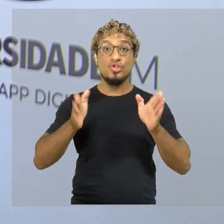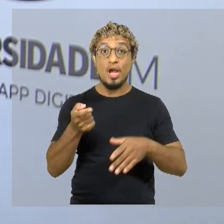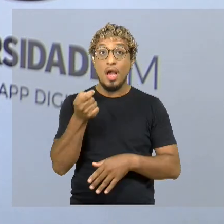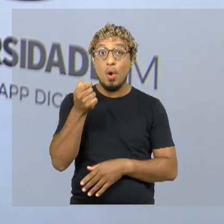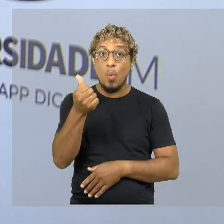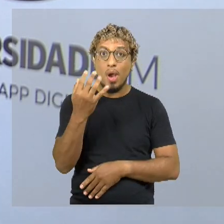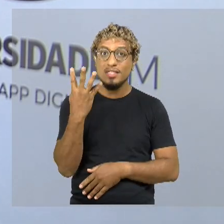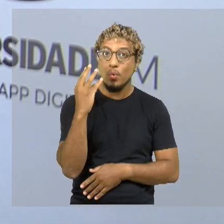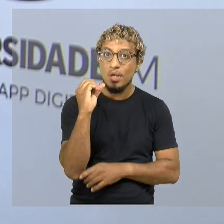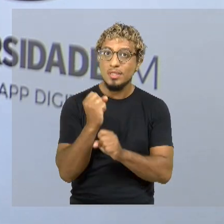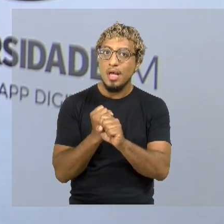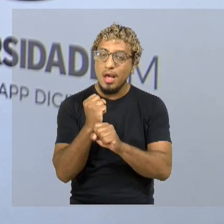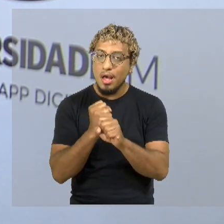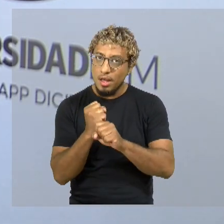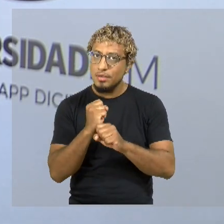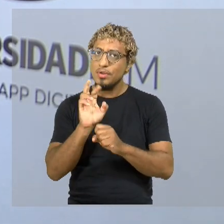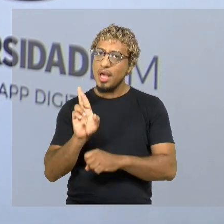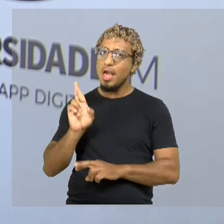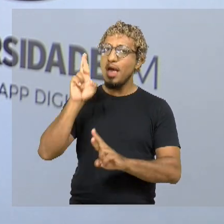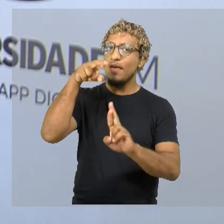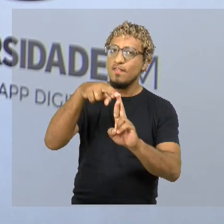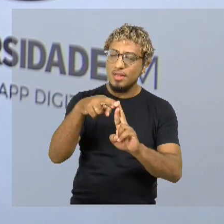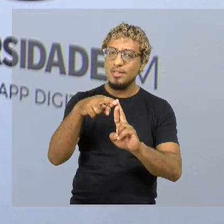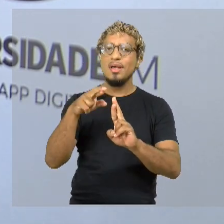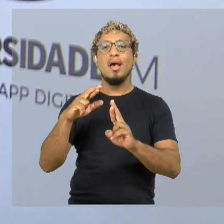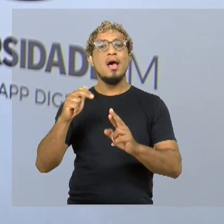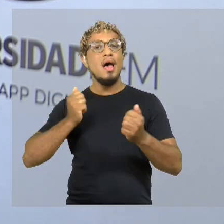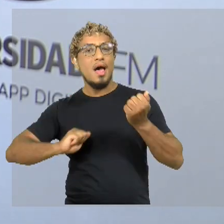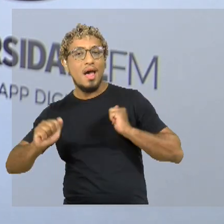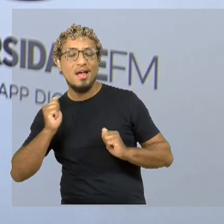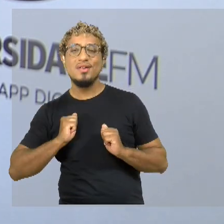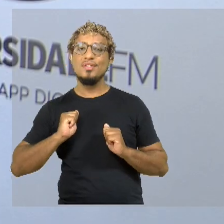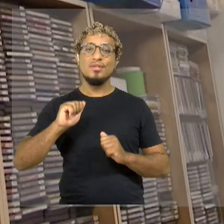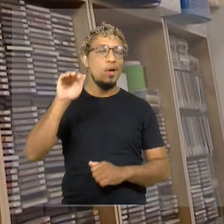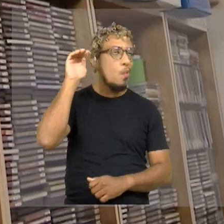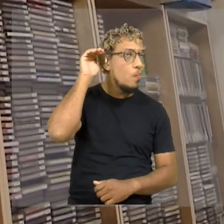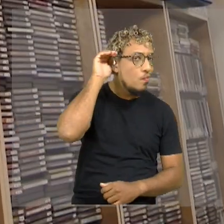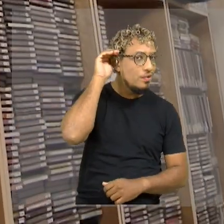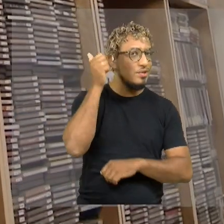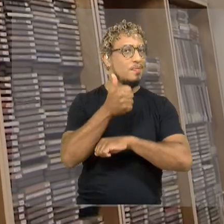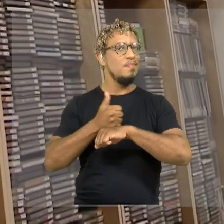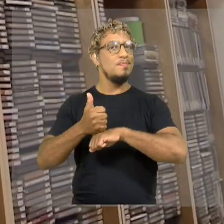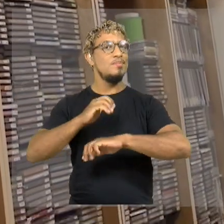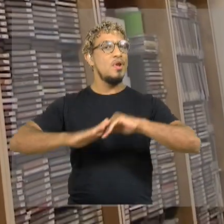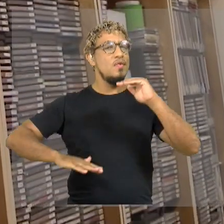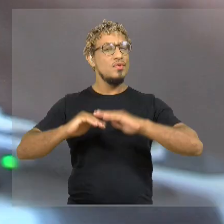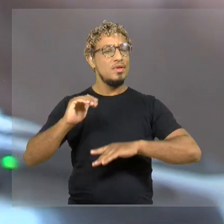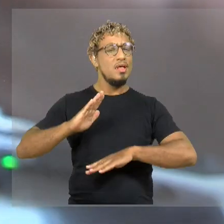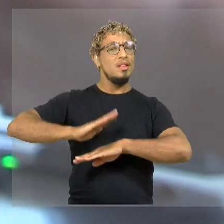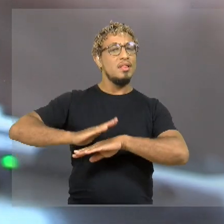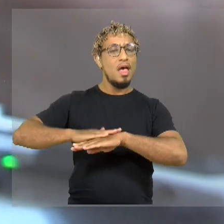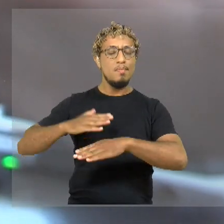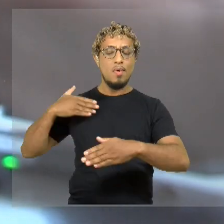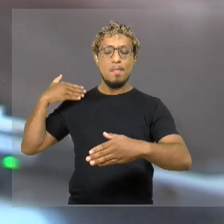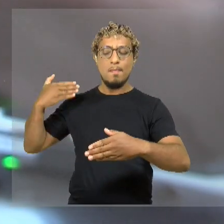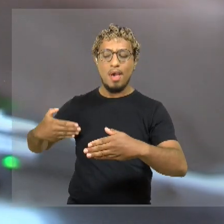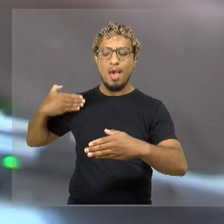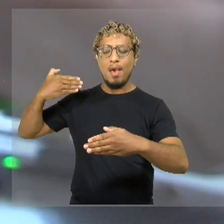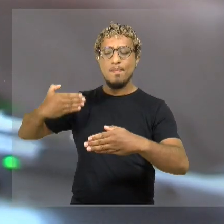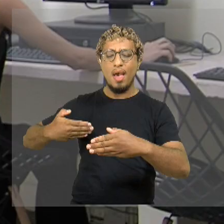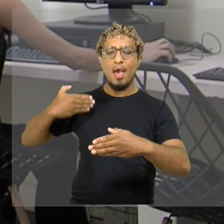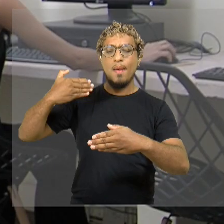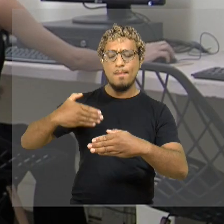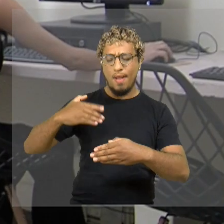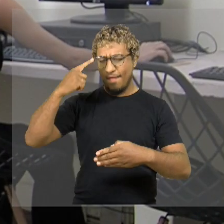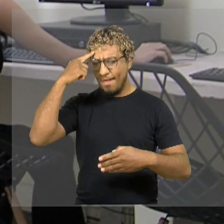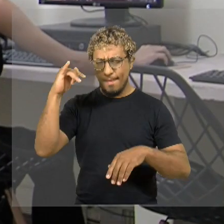transformou em referência para artistas, ouvintes e profissionais. O tempo foi passando e a rádio foi se